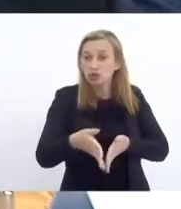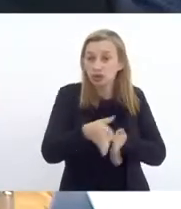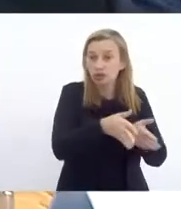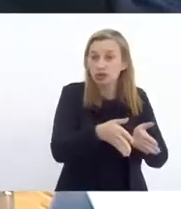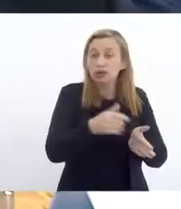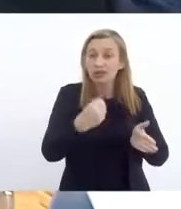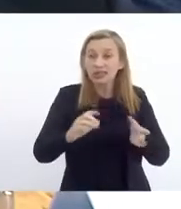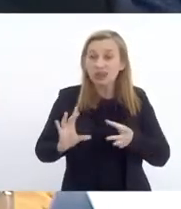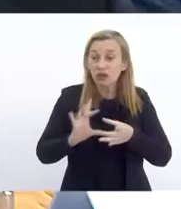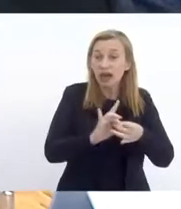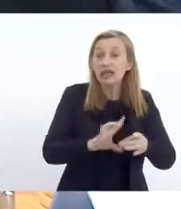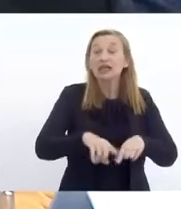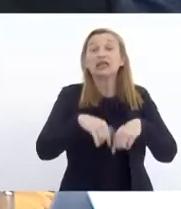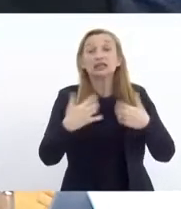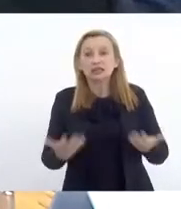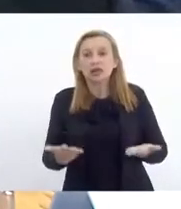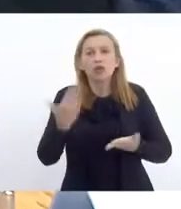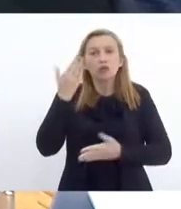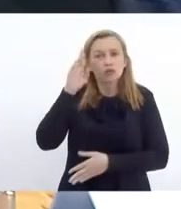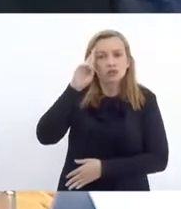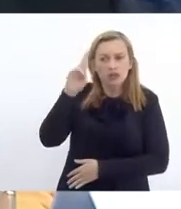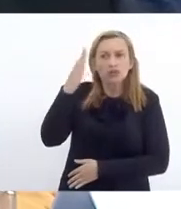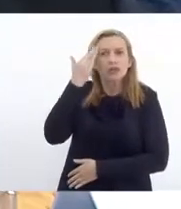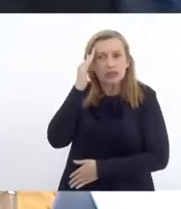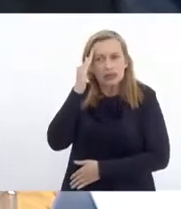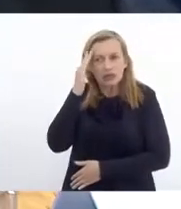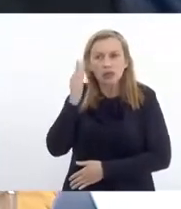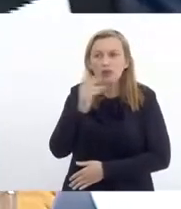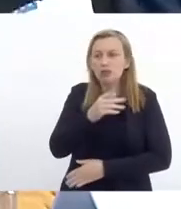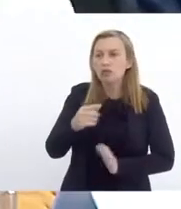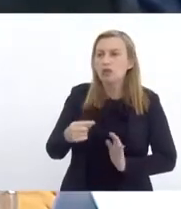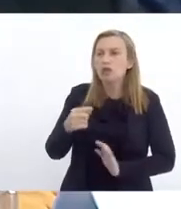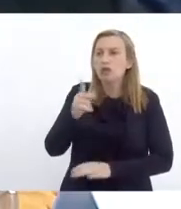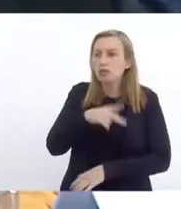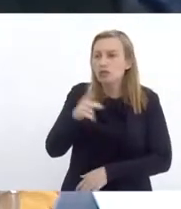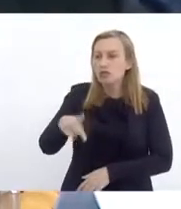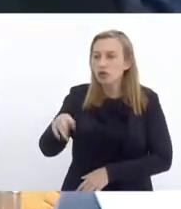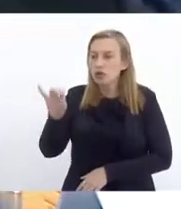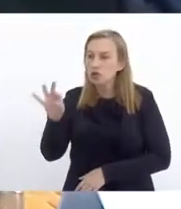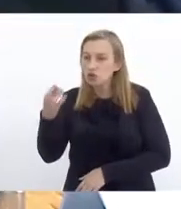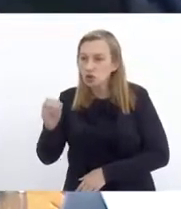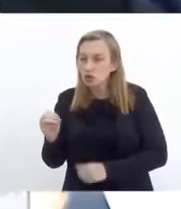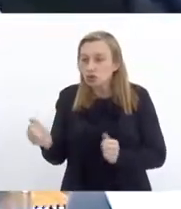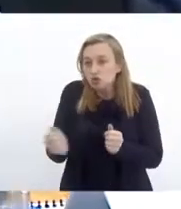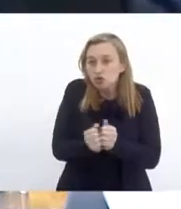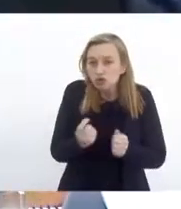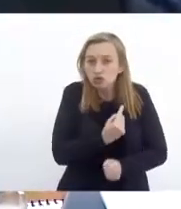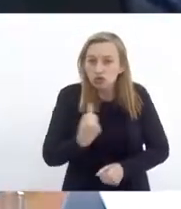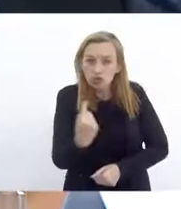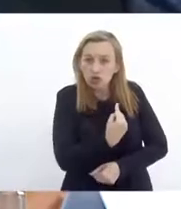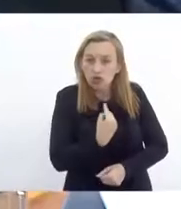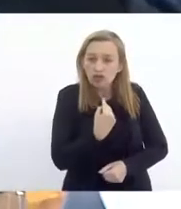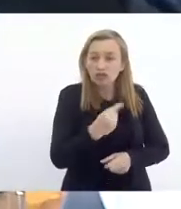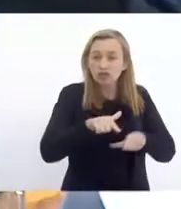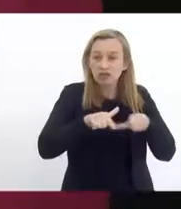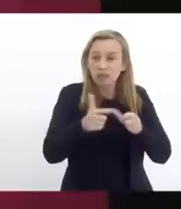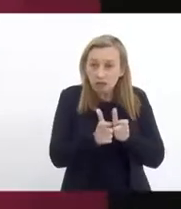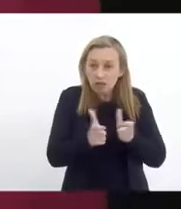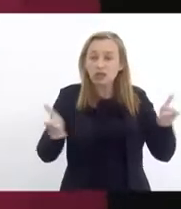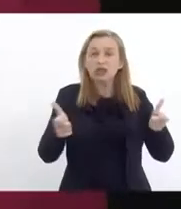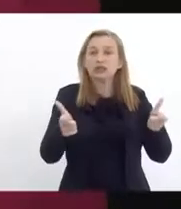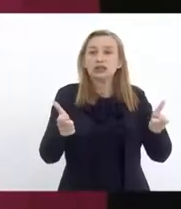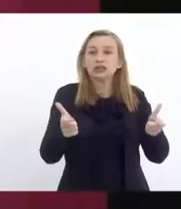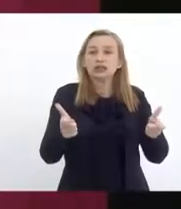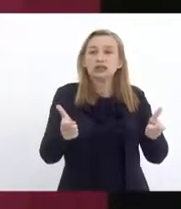colada, então, o senhor entendeu isso claramente, botou o professor Osório do lado da gente e fez um grande trabalho